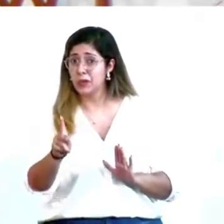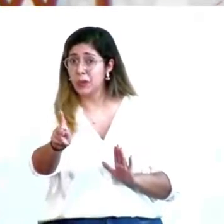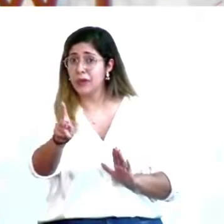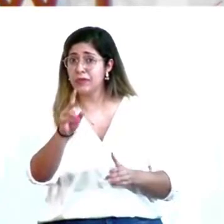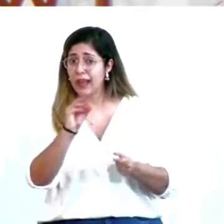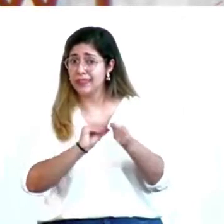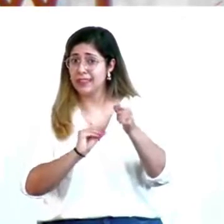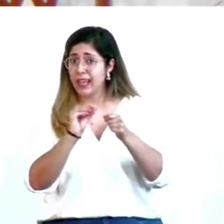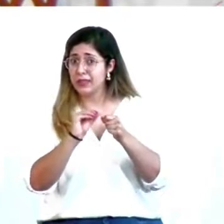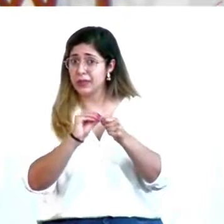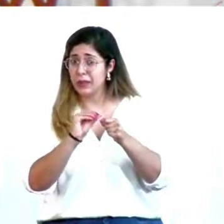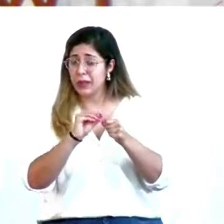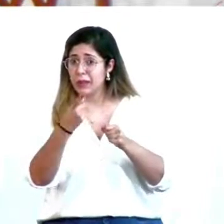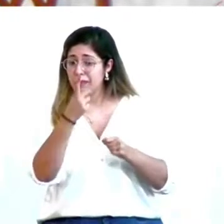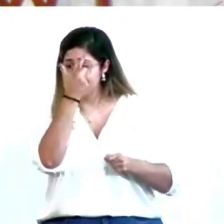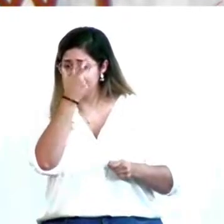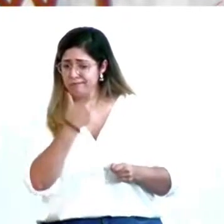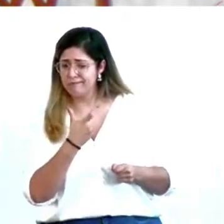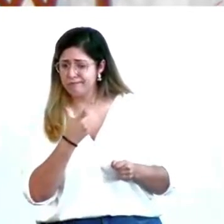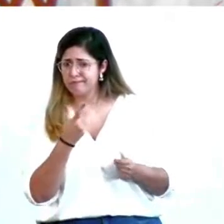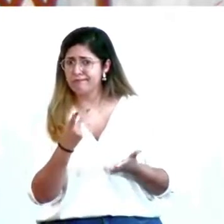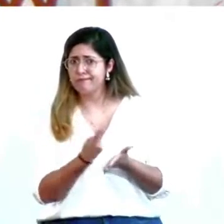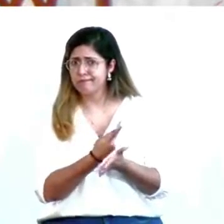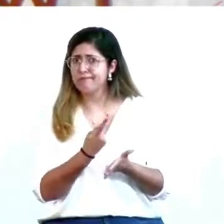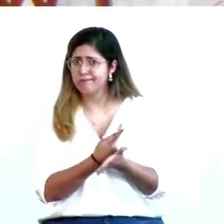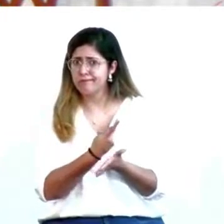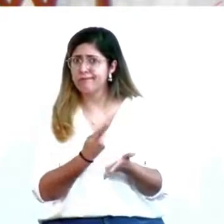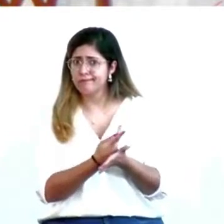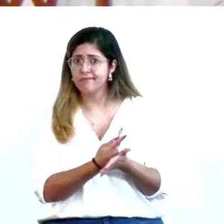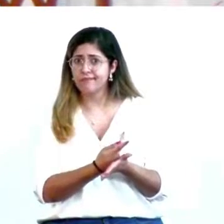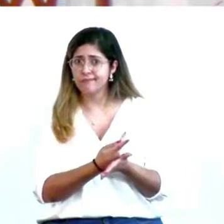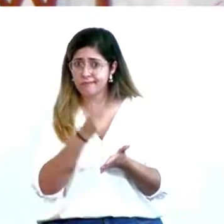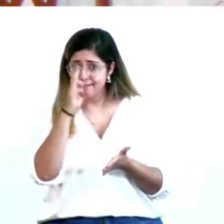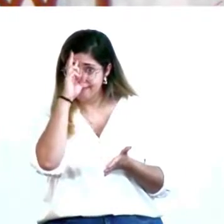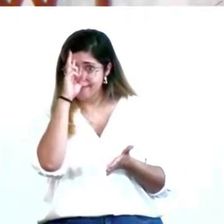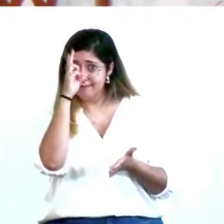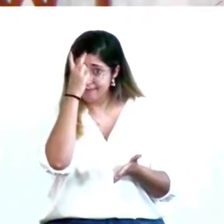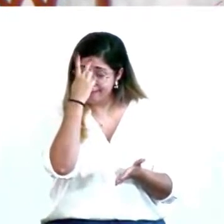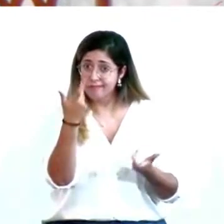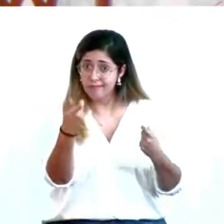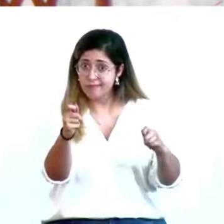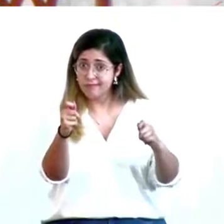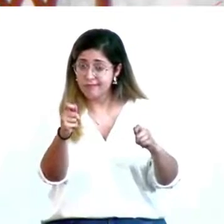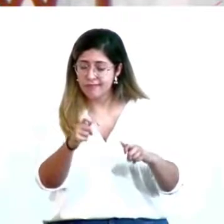há uma confusão naquilo que somos.